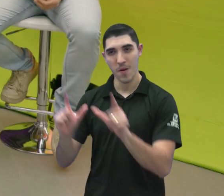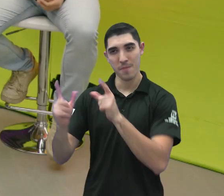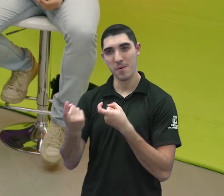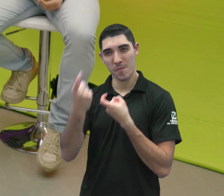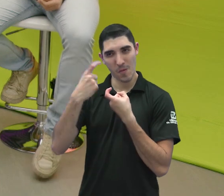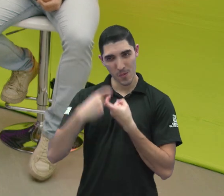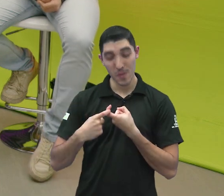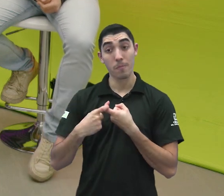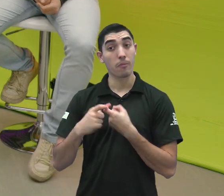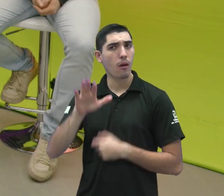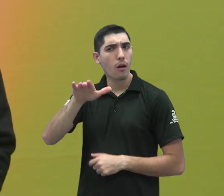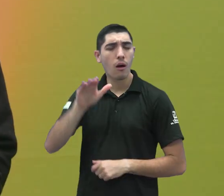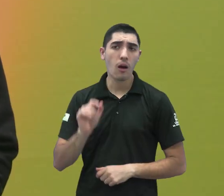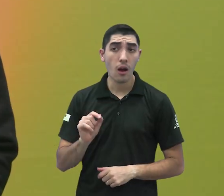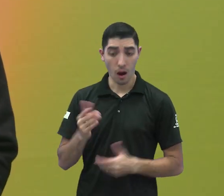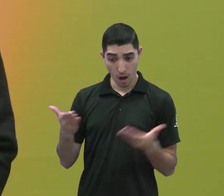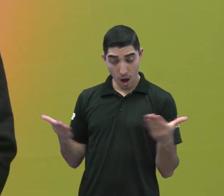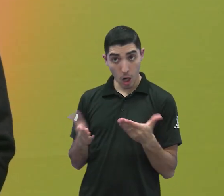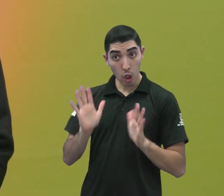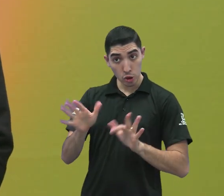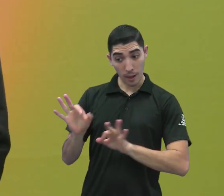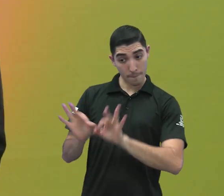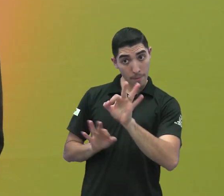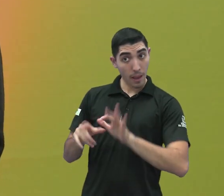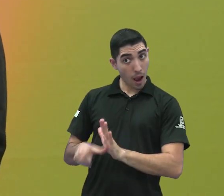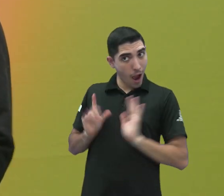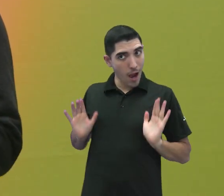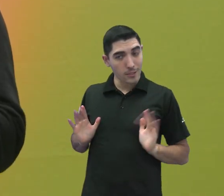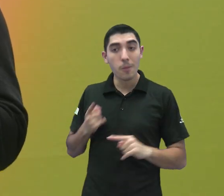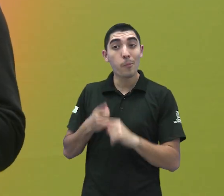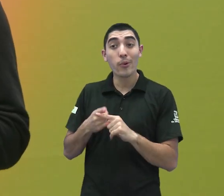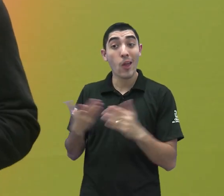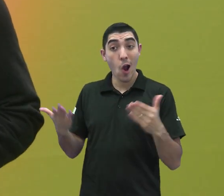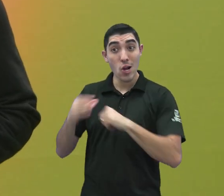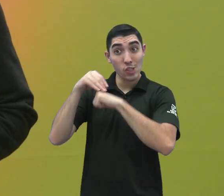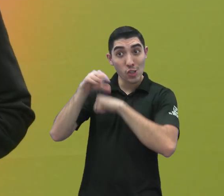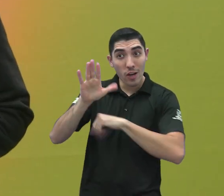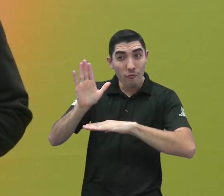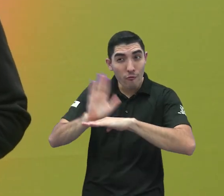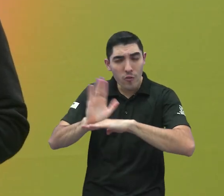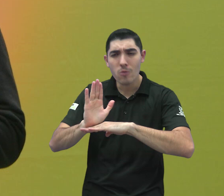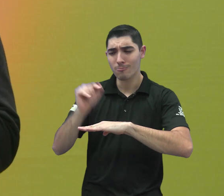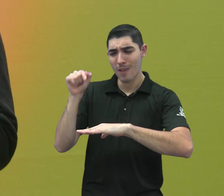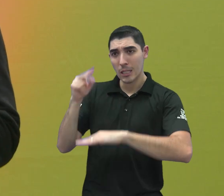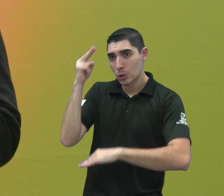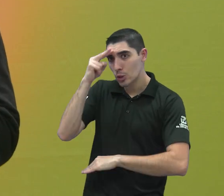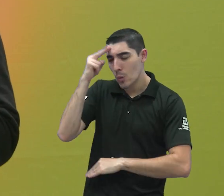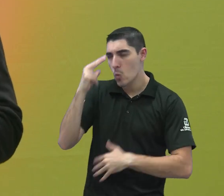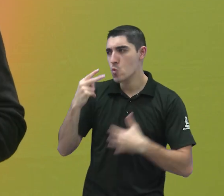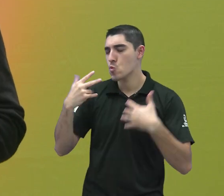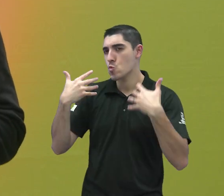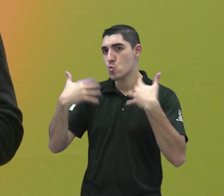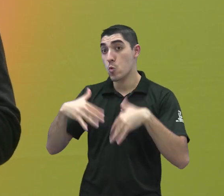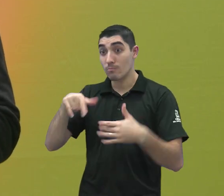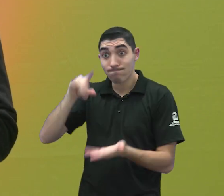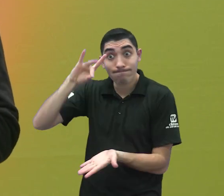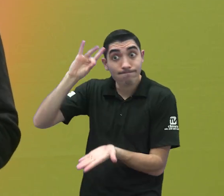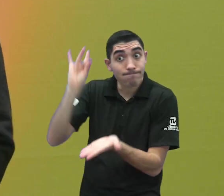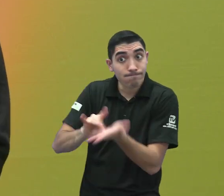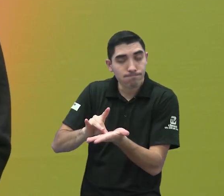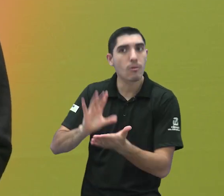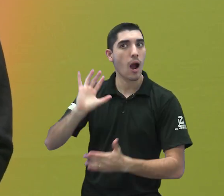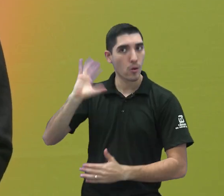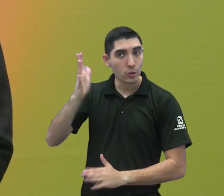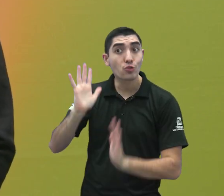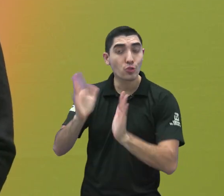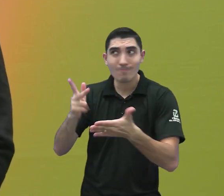Voltamos com Conexão Cultura e ó, já vai se ajeitando aí no sofá, porque o Sessão Pipoca de hoje vai trazer uma história intensa, real